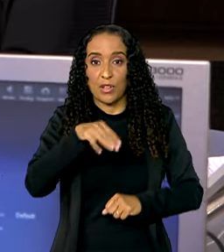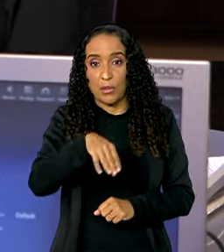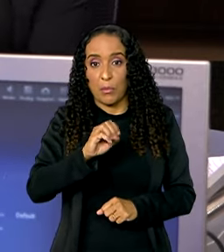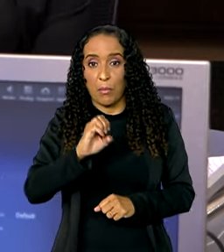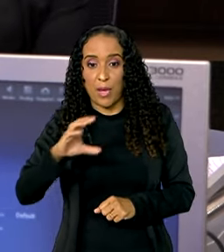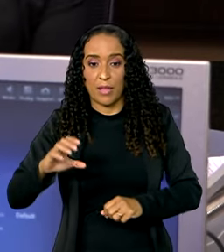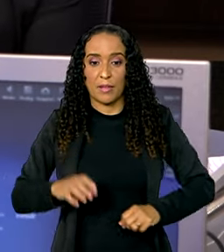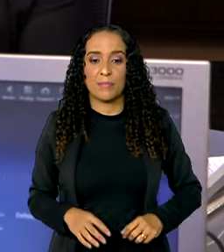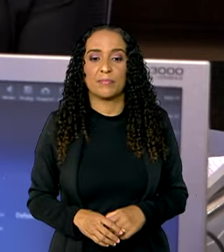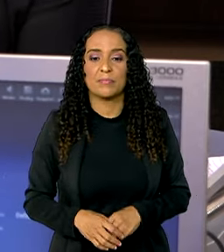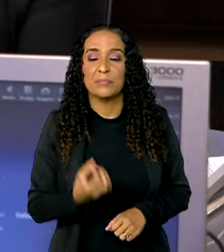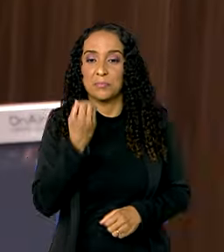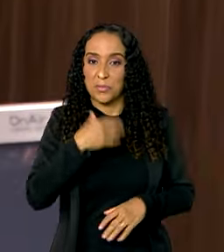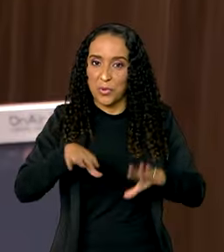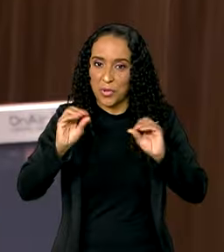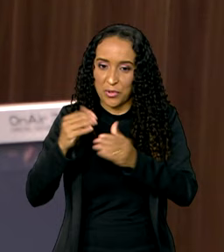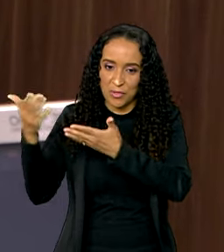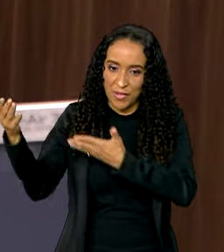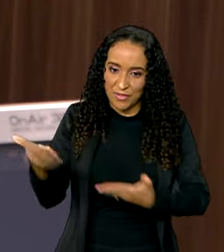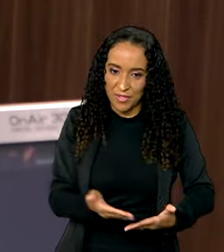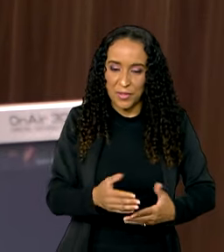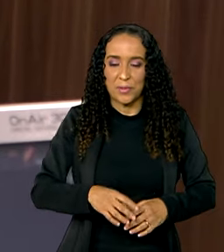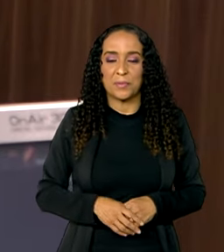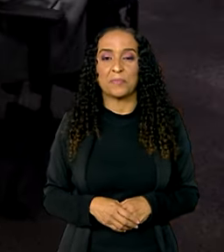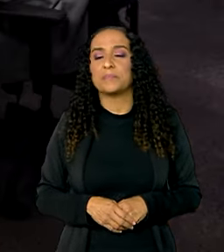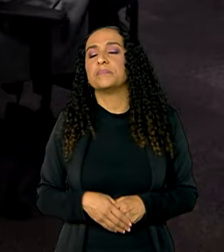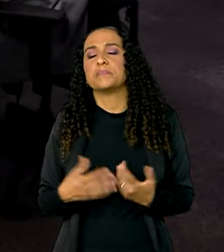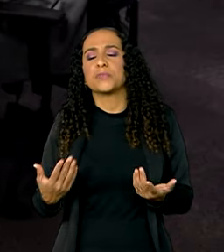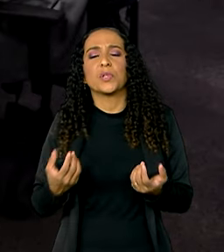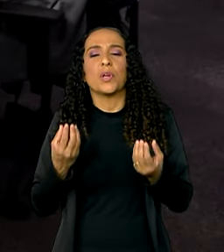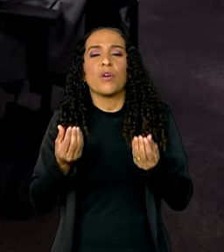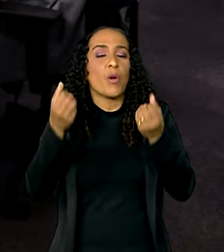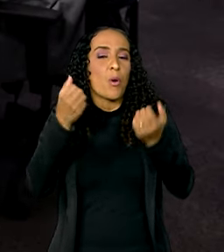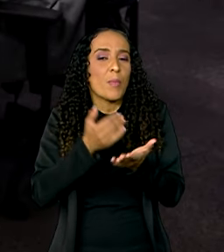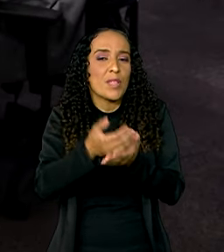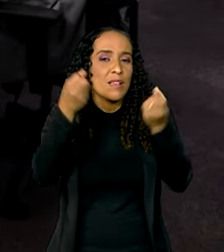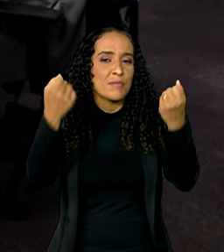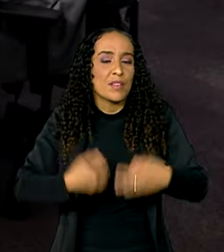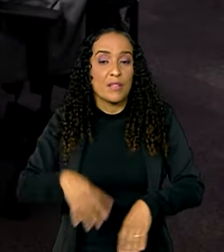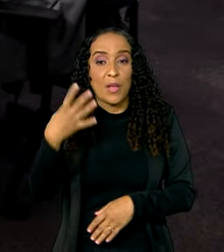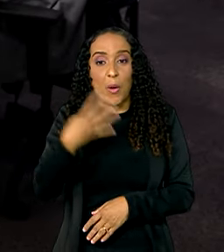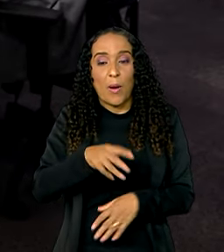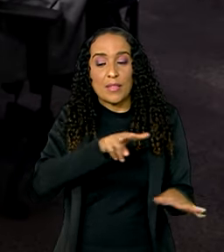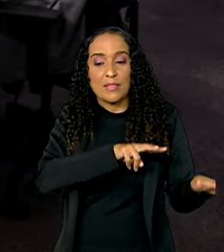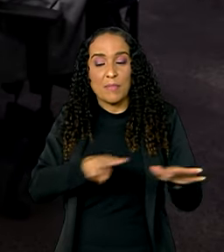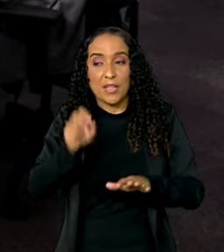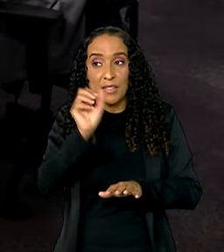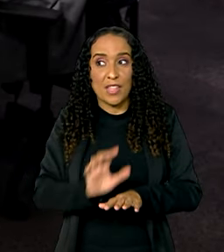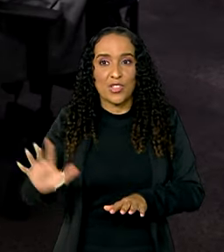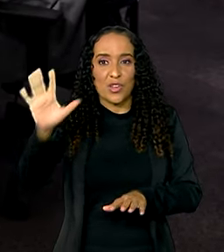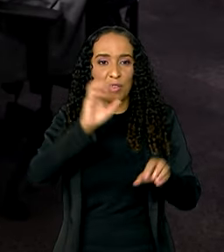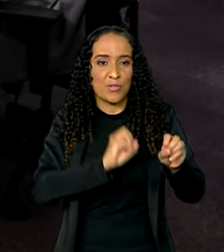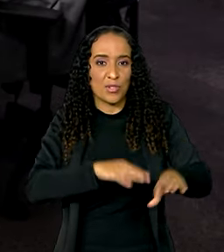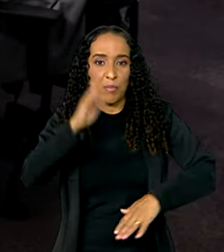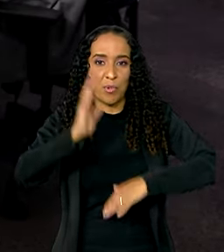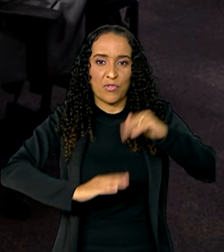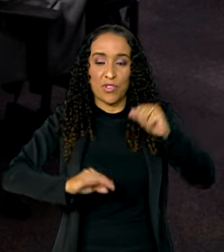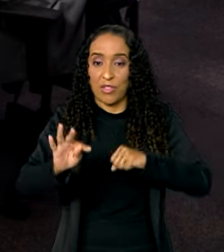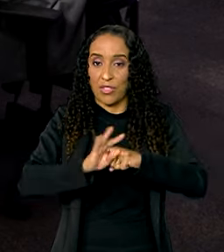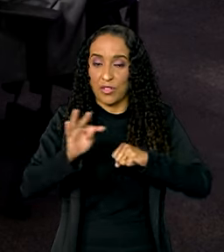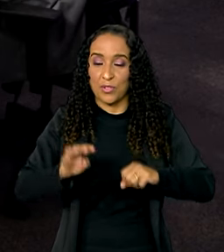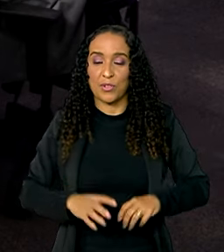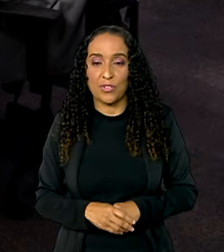MEC Boa noite secretário bem-vindo boa noite obrigado secretário vamos começar falando sobre a quarta semana nacional de educação profissional e